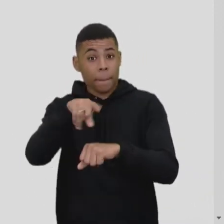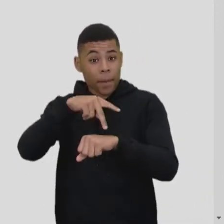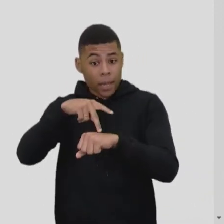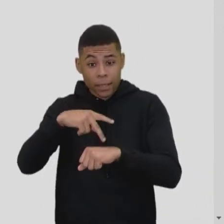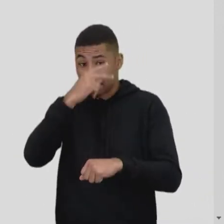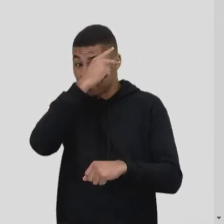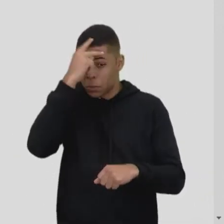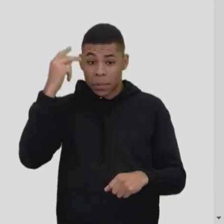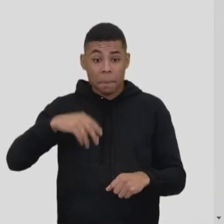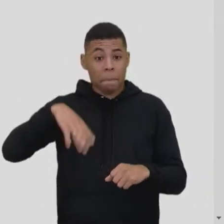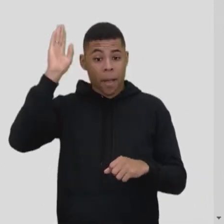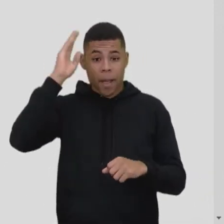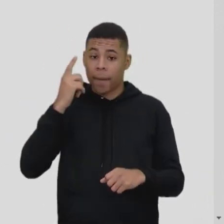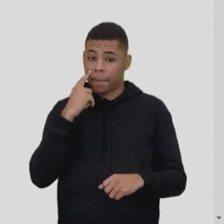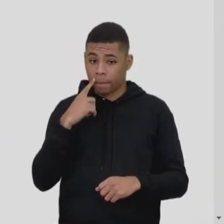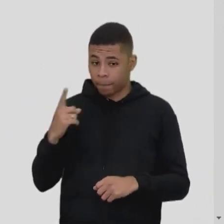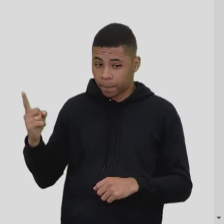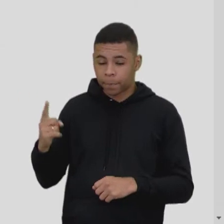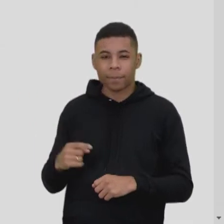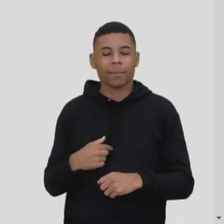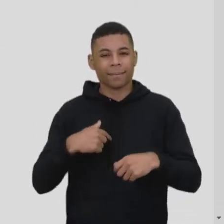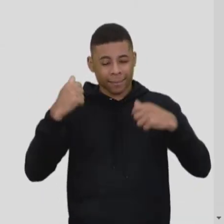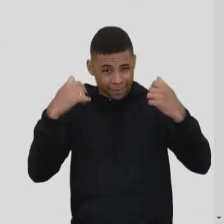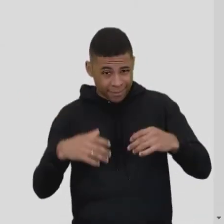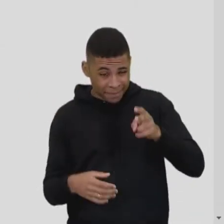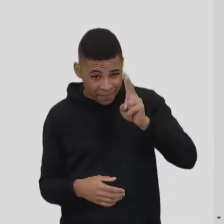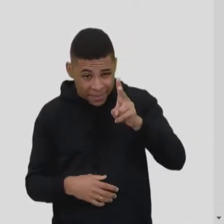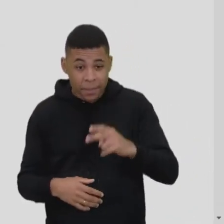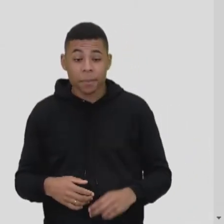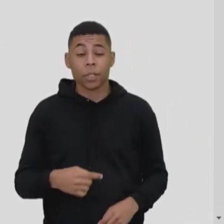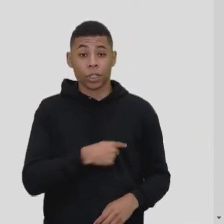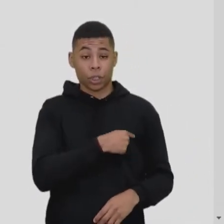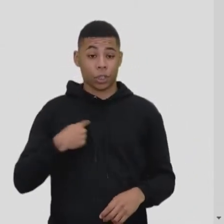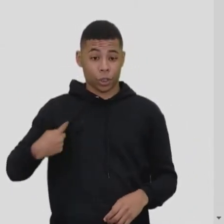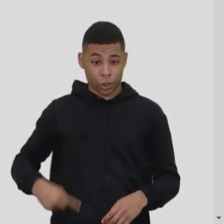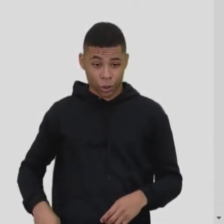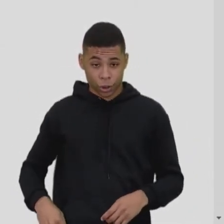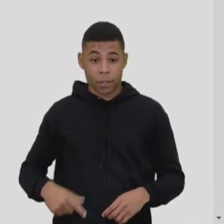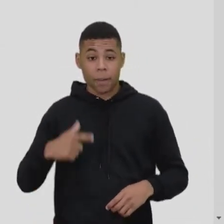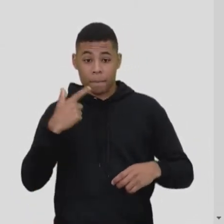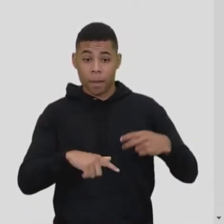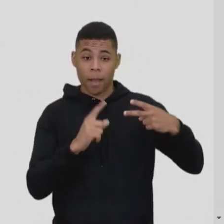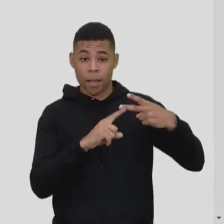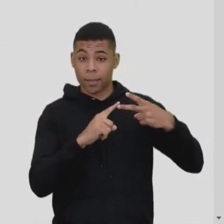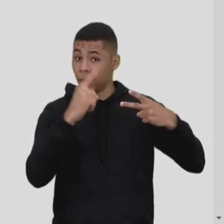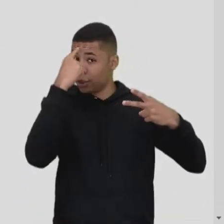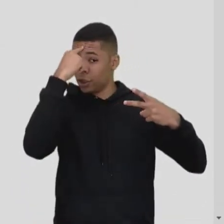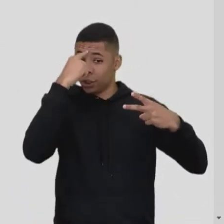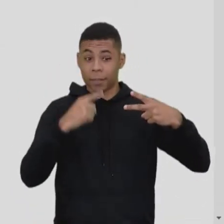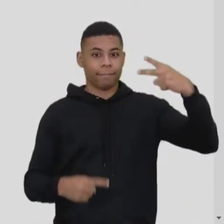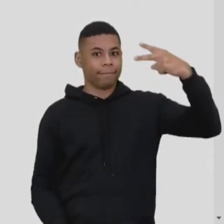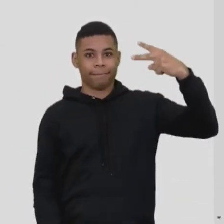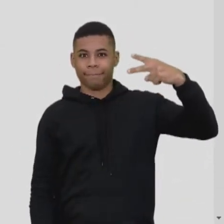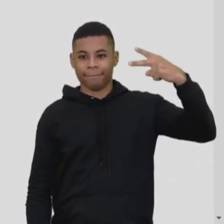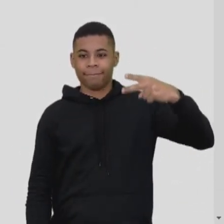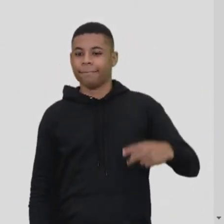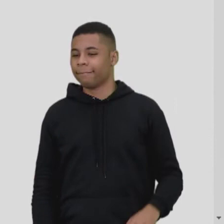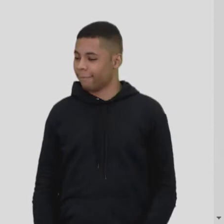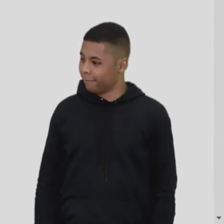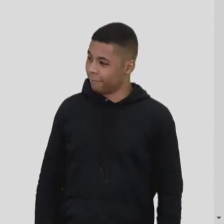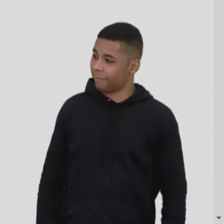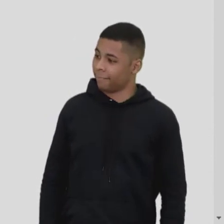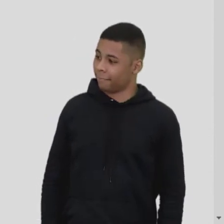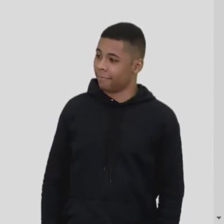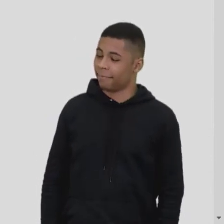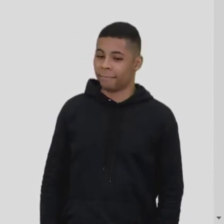de população. Então tá lá, como eu falei para vocês, tá aí a China e a Índia, né? Estão lá, ó. São